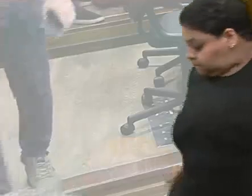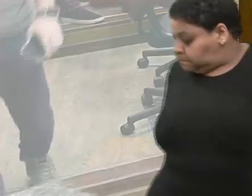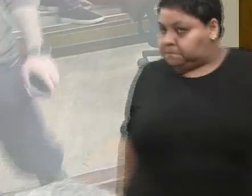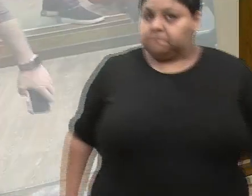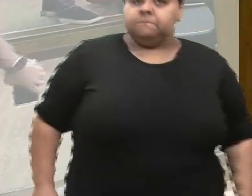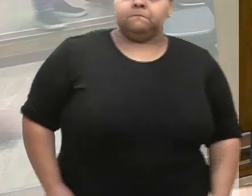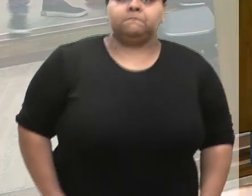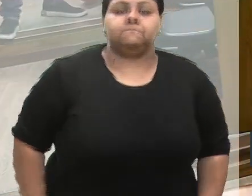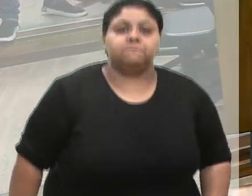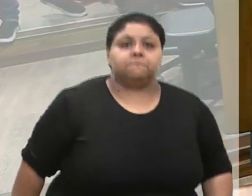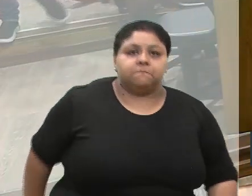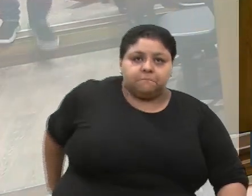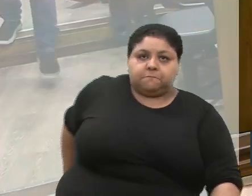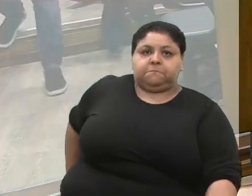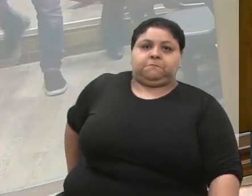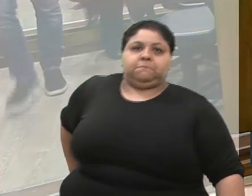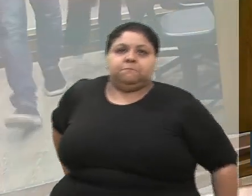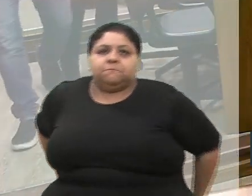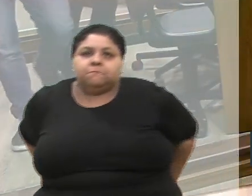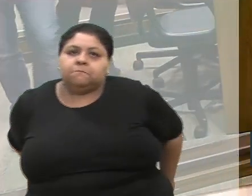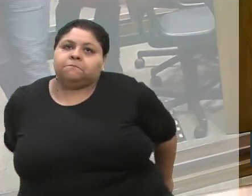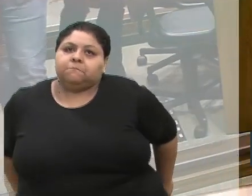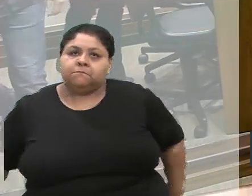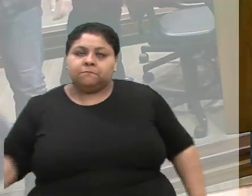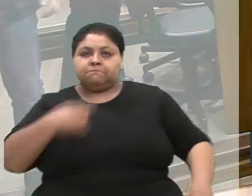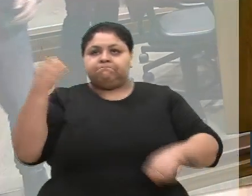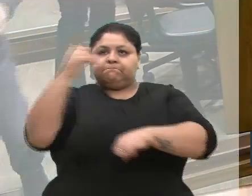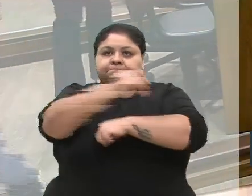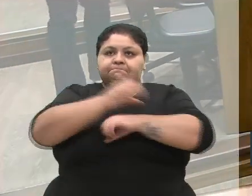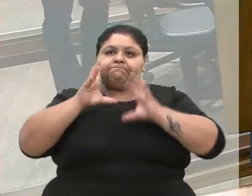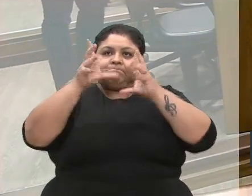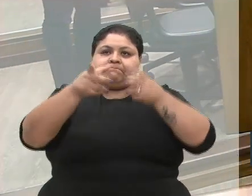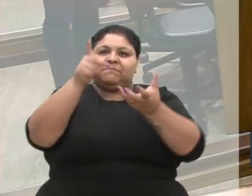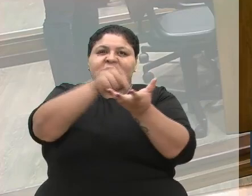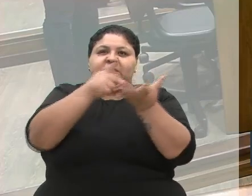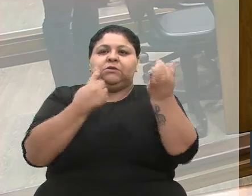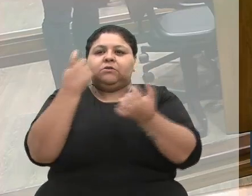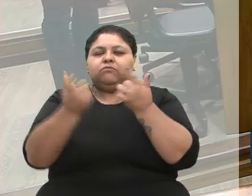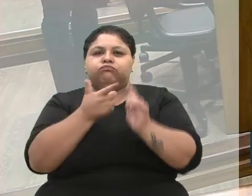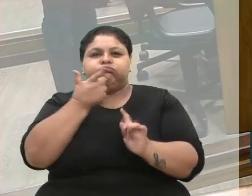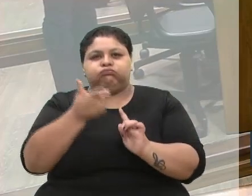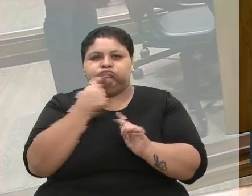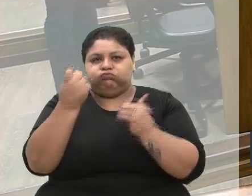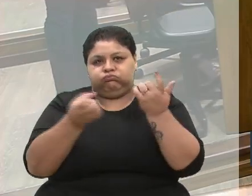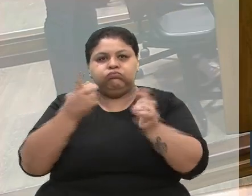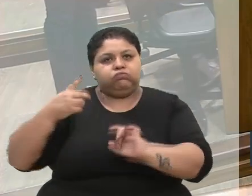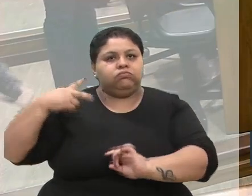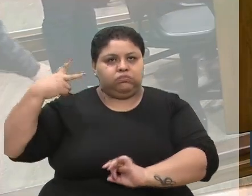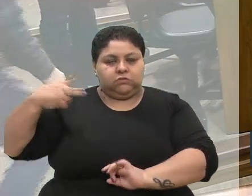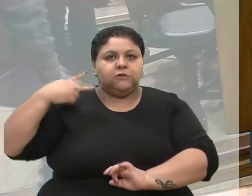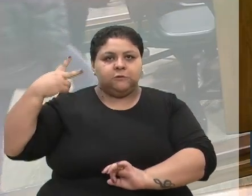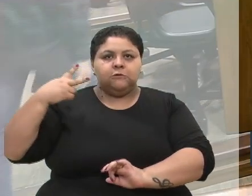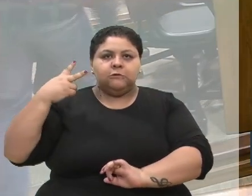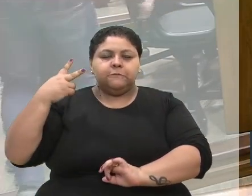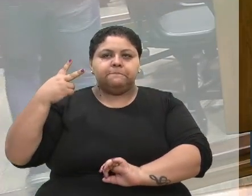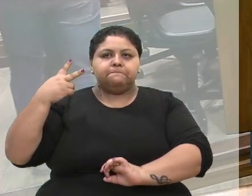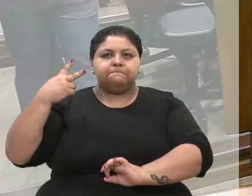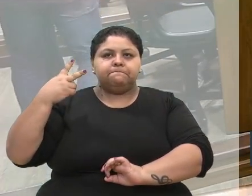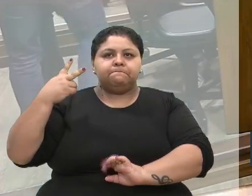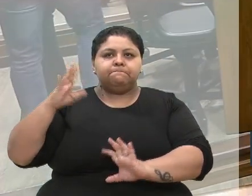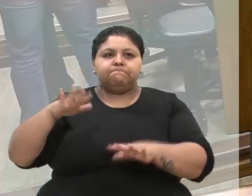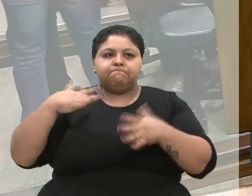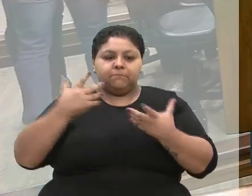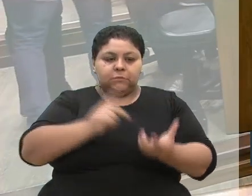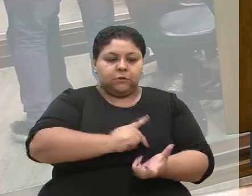todos e todas. Na verdade, algumas falas aqui de alguns vereadores, enquanto